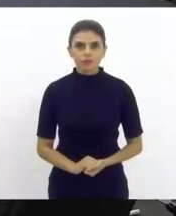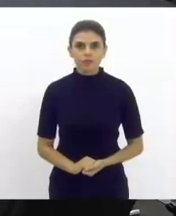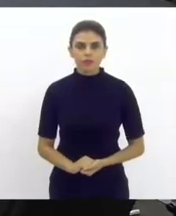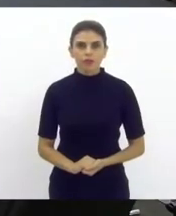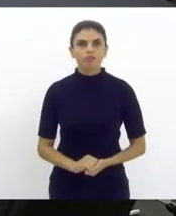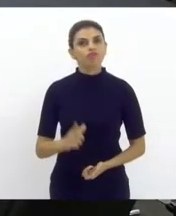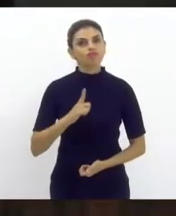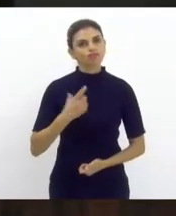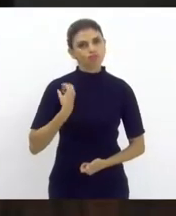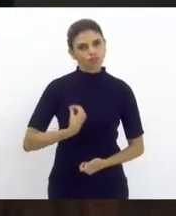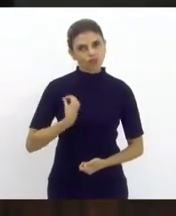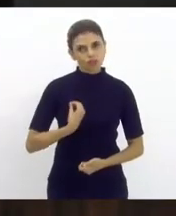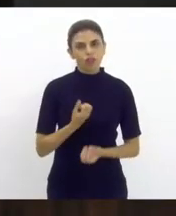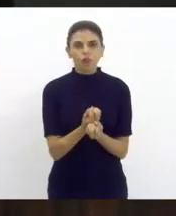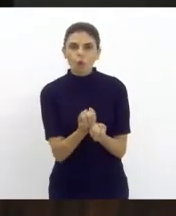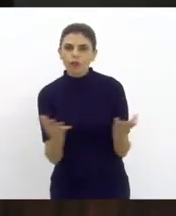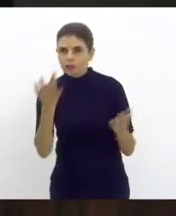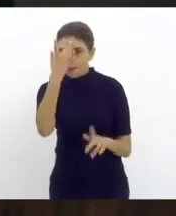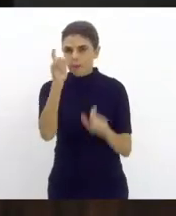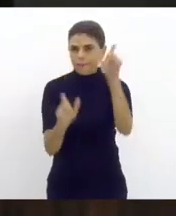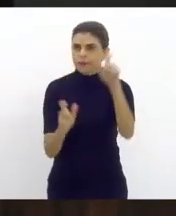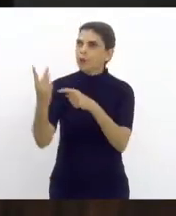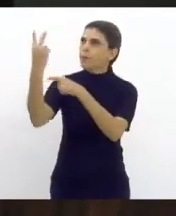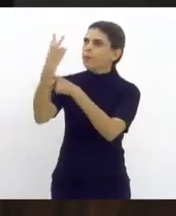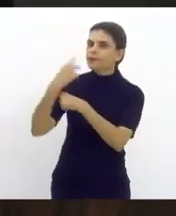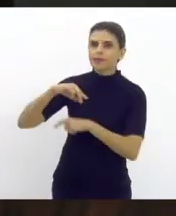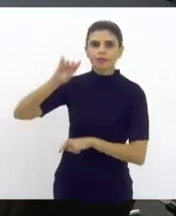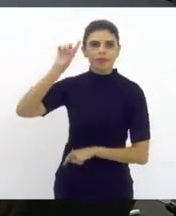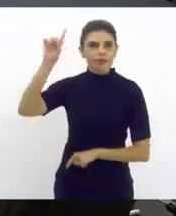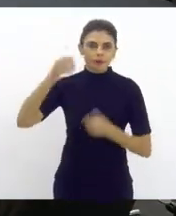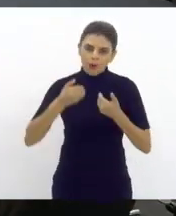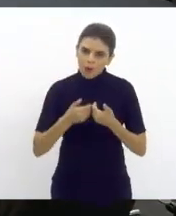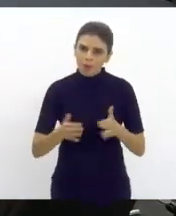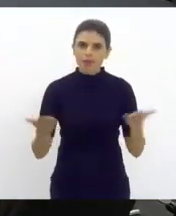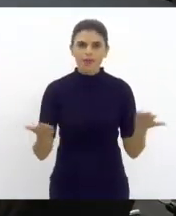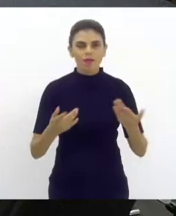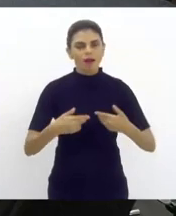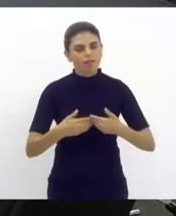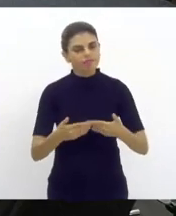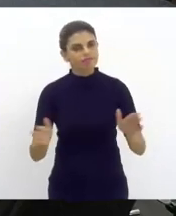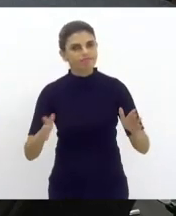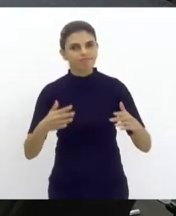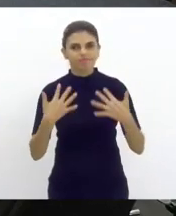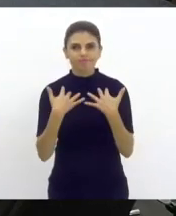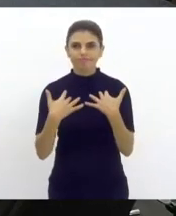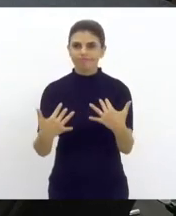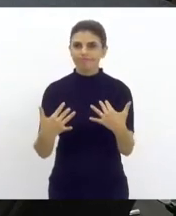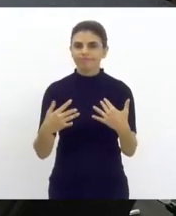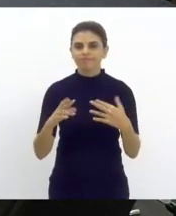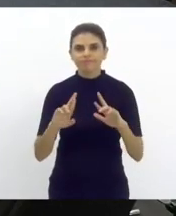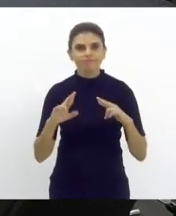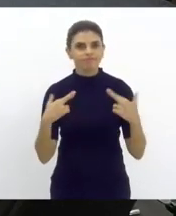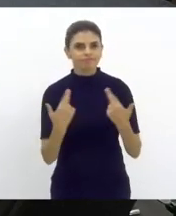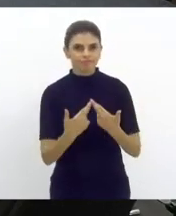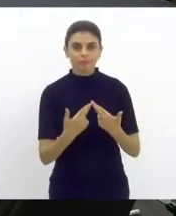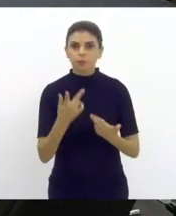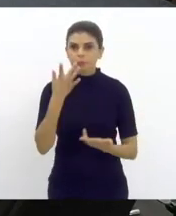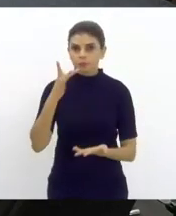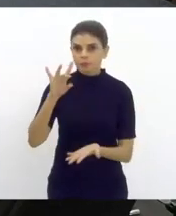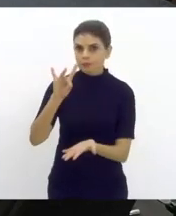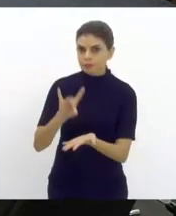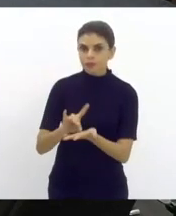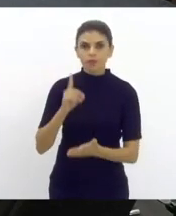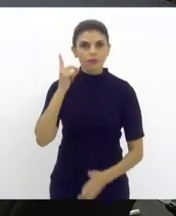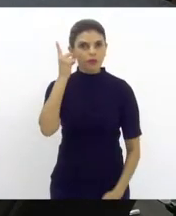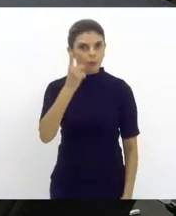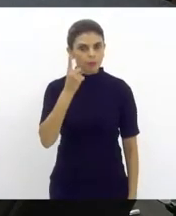havendo número legal e sobre a proteção de Deus iniciamos o nosso trabalho está aberta a sessão a presença confira o nome